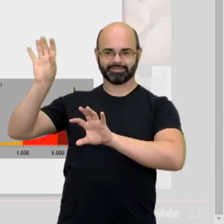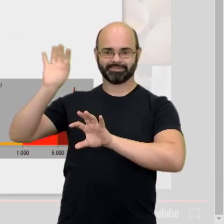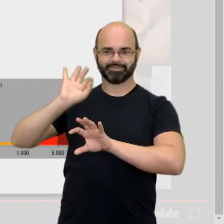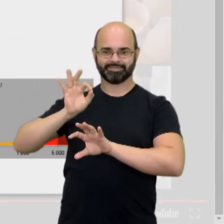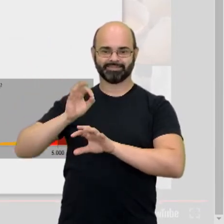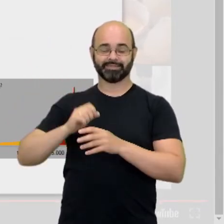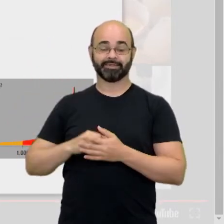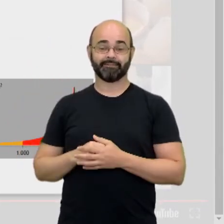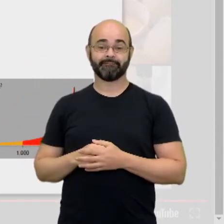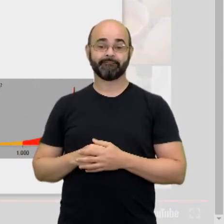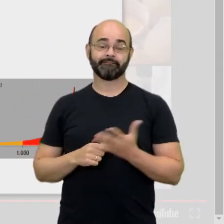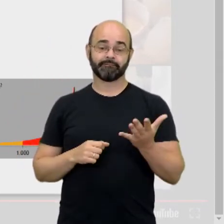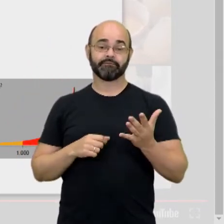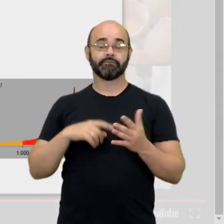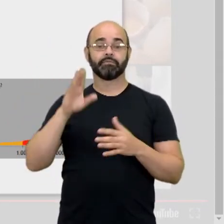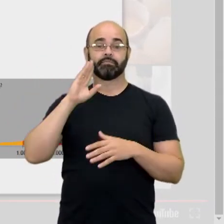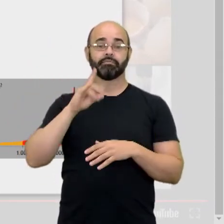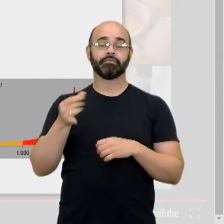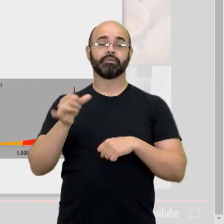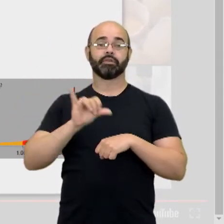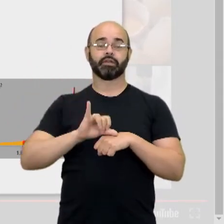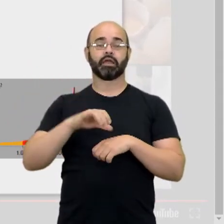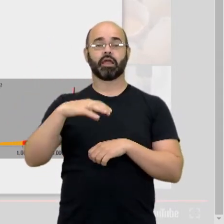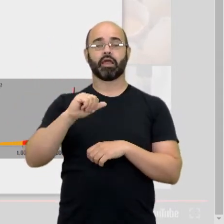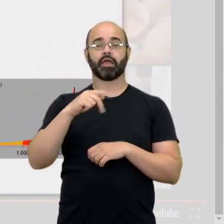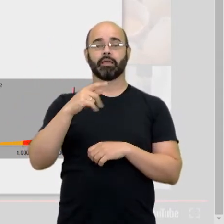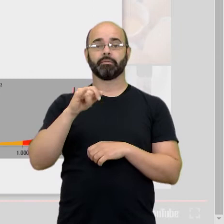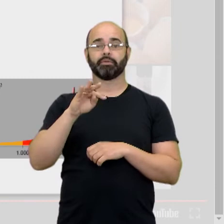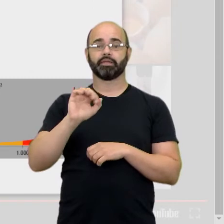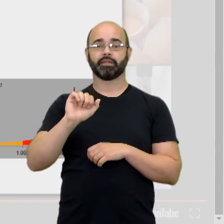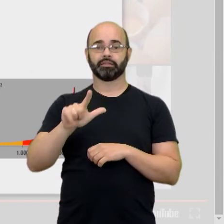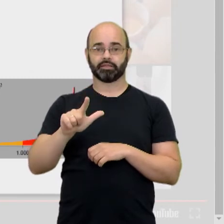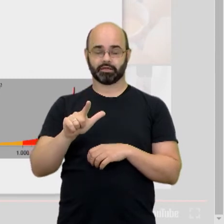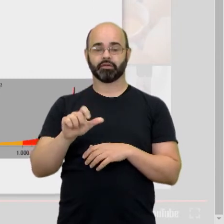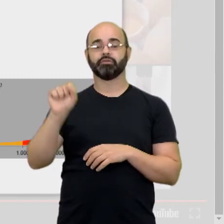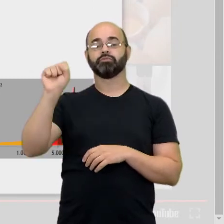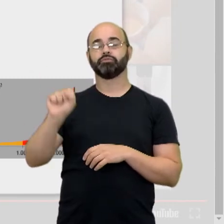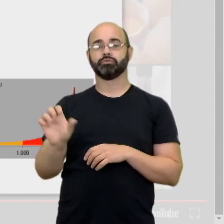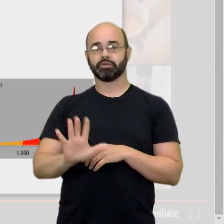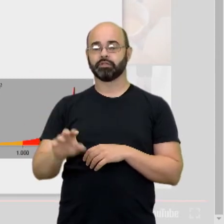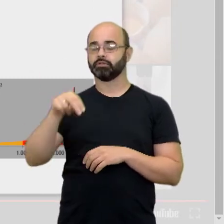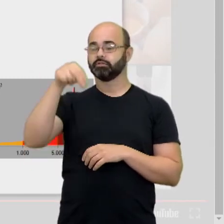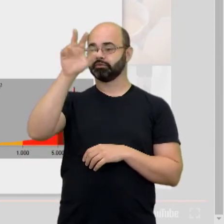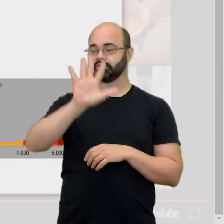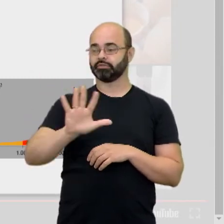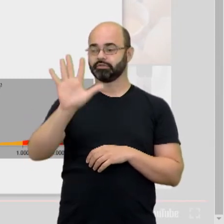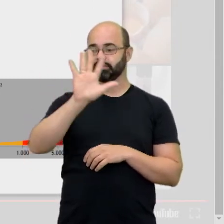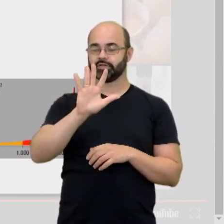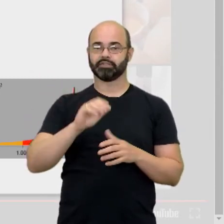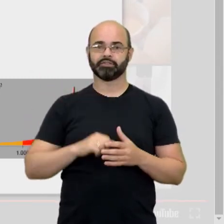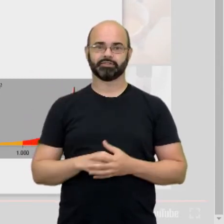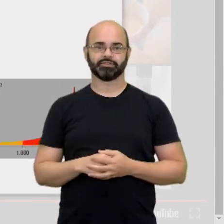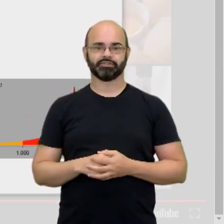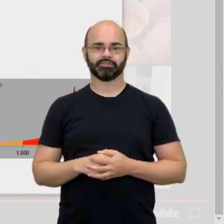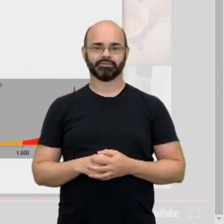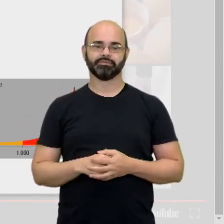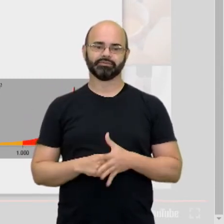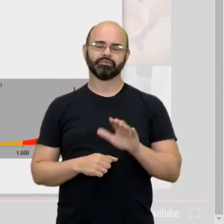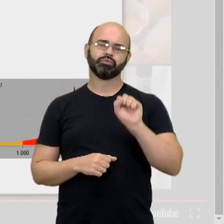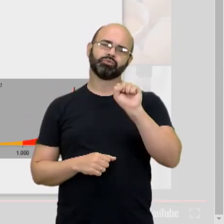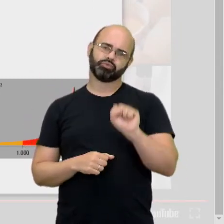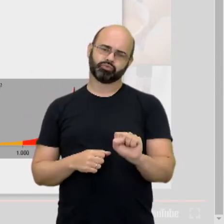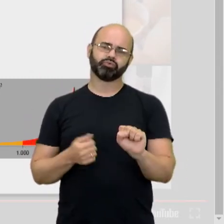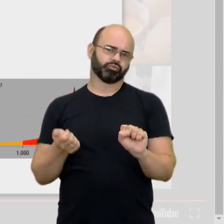principalmente nas capitais, não só no Sudeste, como também no Nordeste. No Sul também, né, mas bem, né, menor. Mas vejo